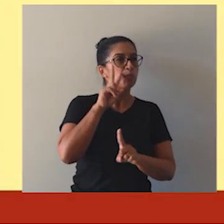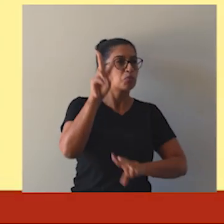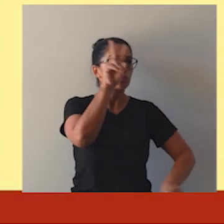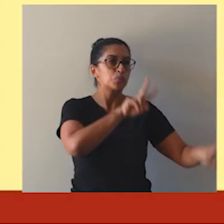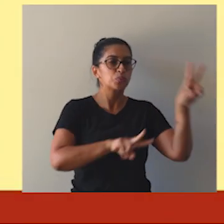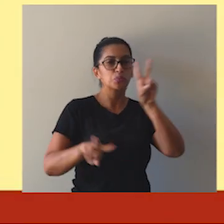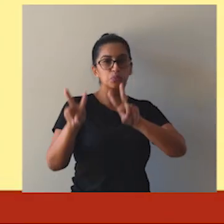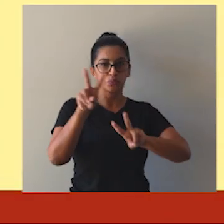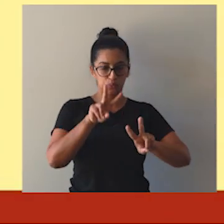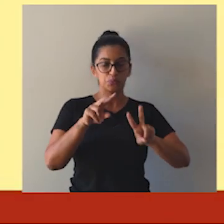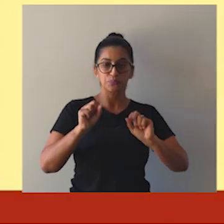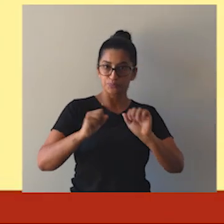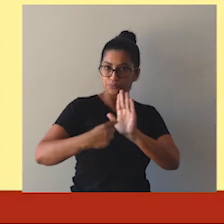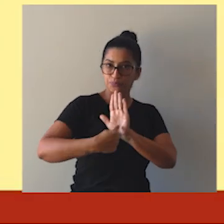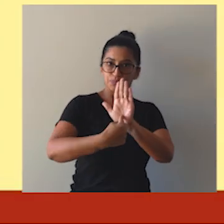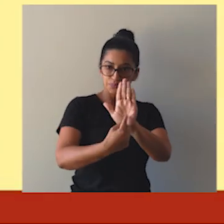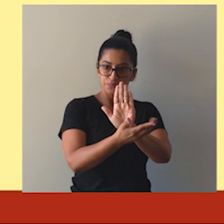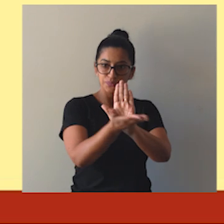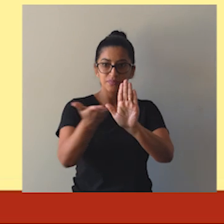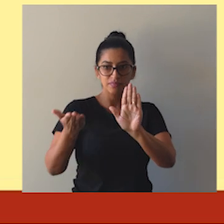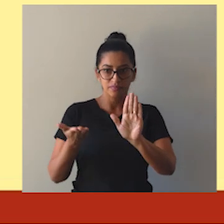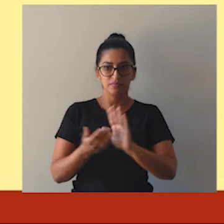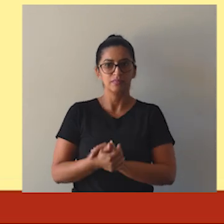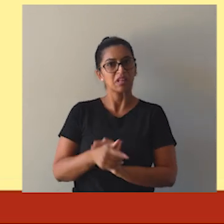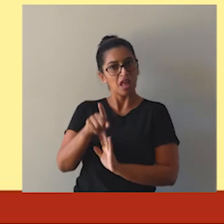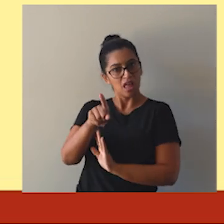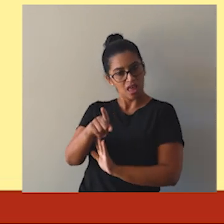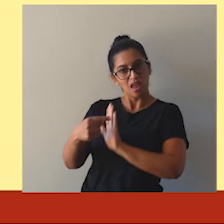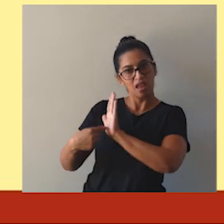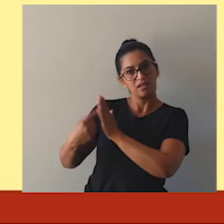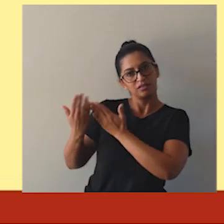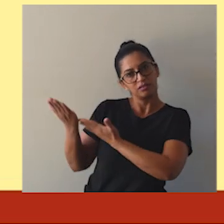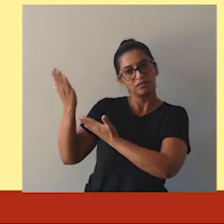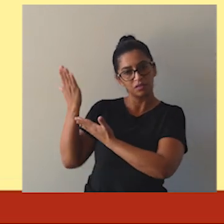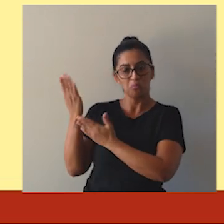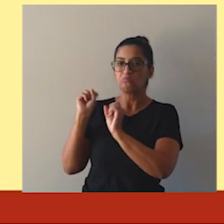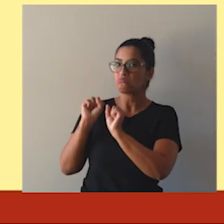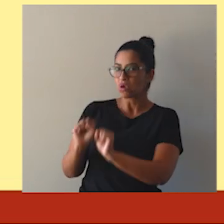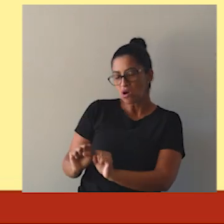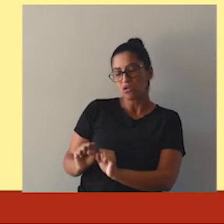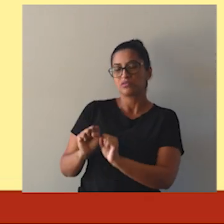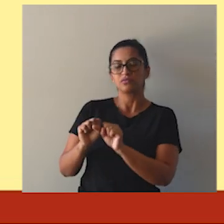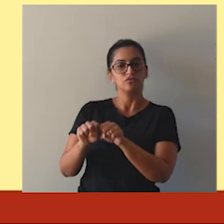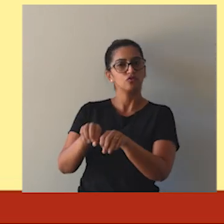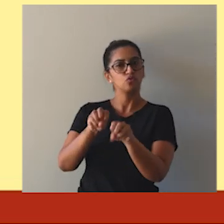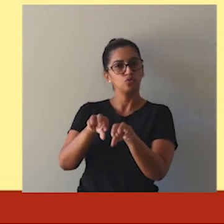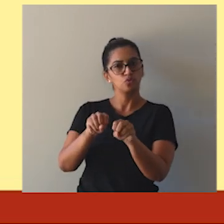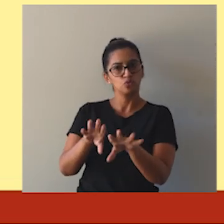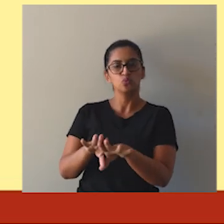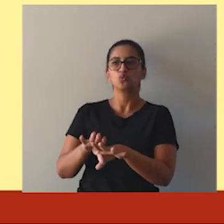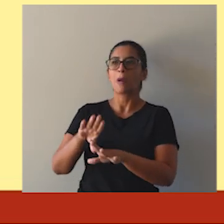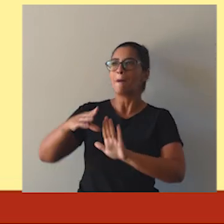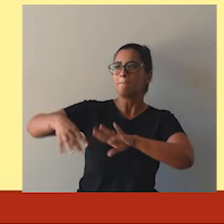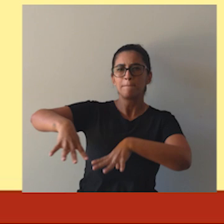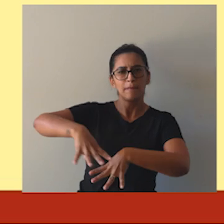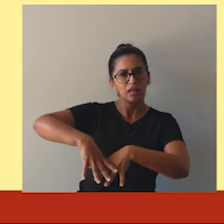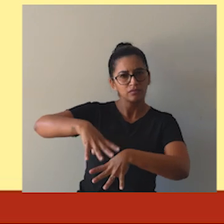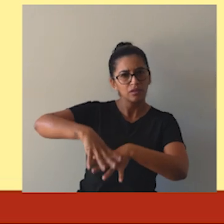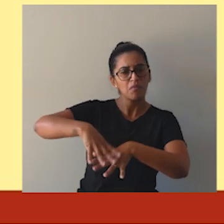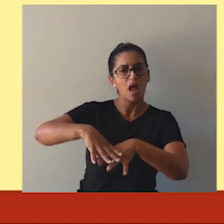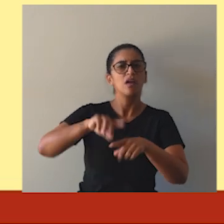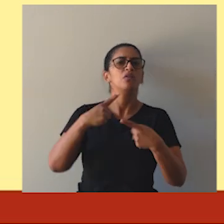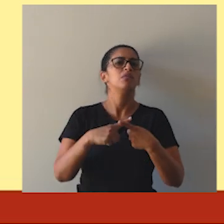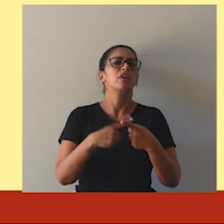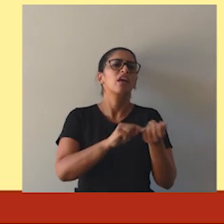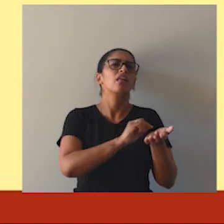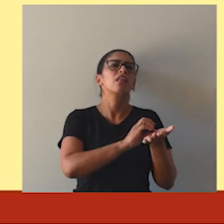Esse pode ser trabalhado em matemática, para contar, pode ser em alto relevo, né, os numerais, pode ser colocado a cela